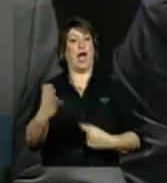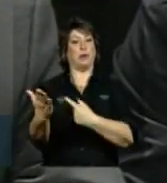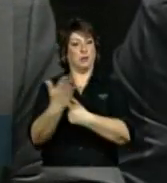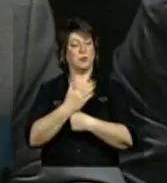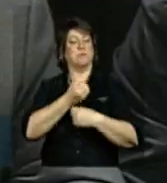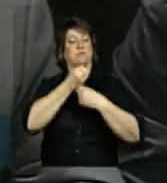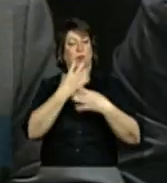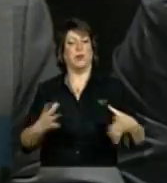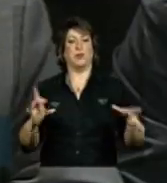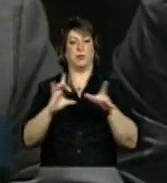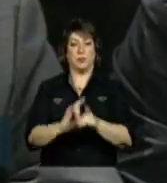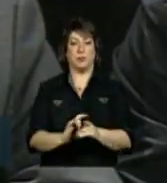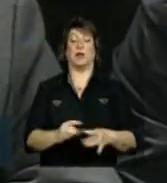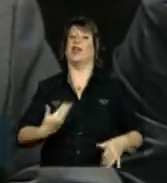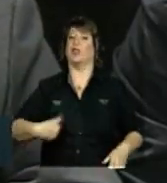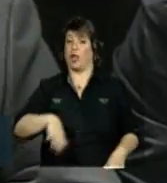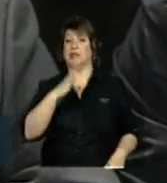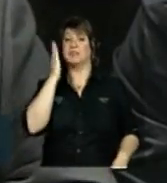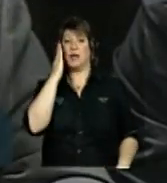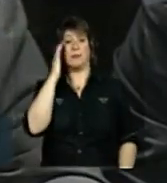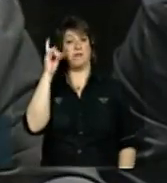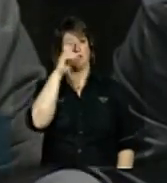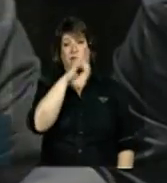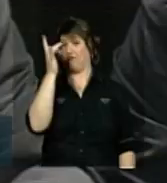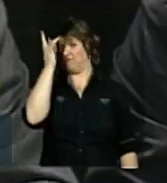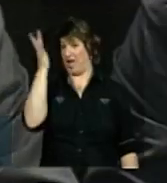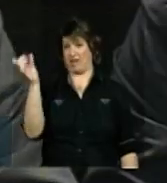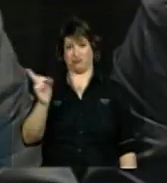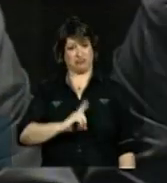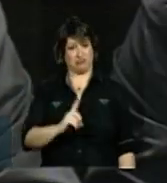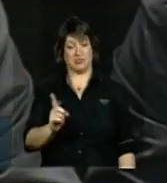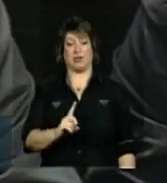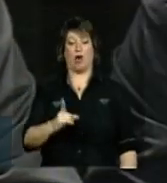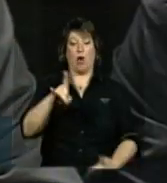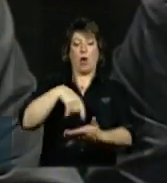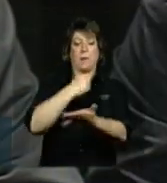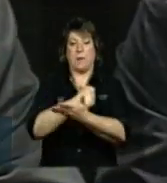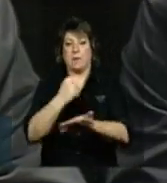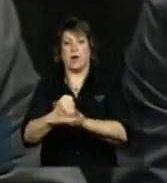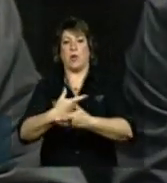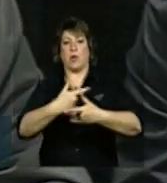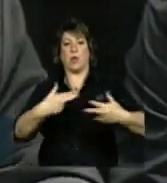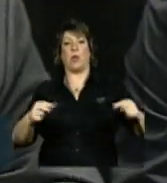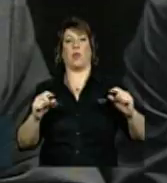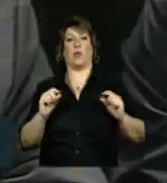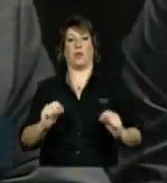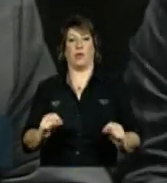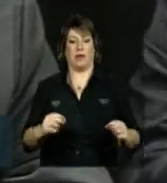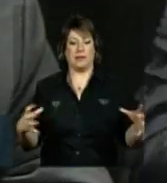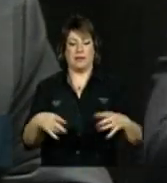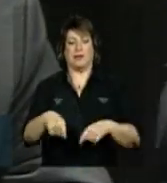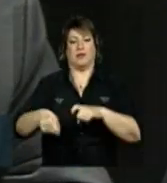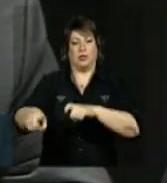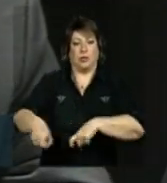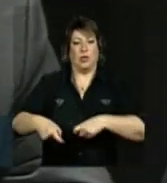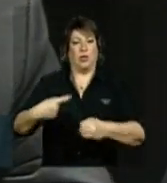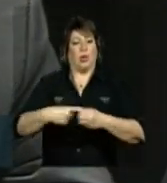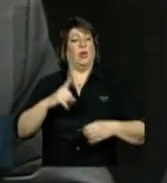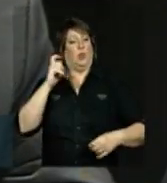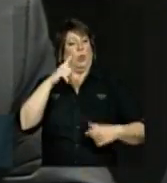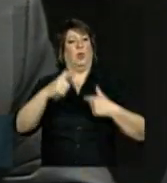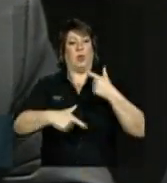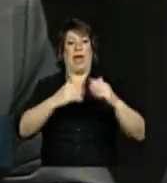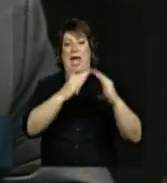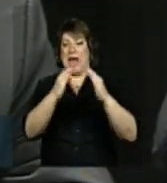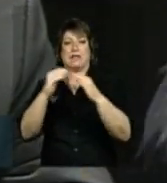sabe das dificuldades, a gente sabe que não é simples conseguir contratar essas casas no meio rural. A gente sabe